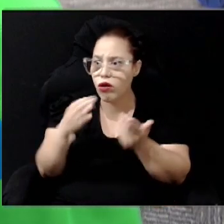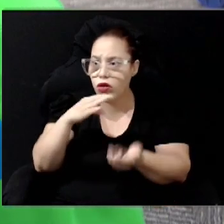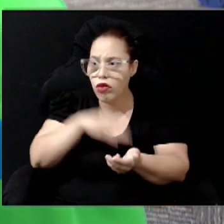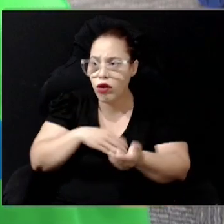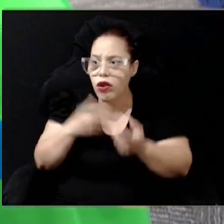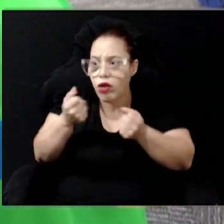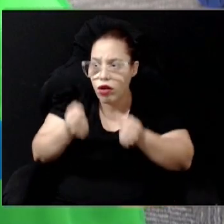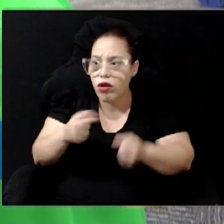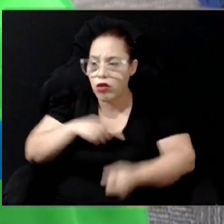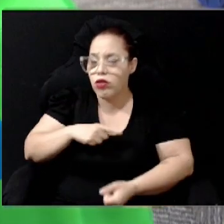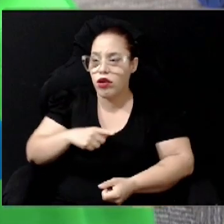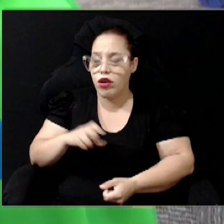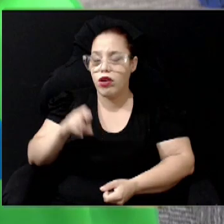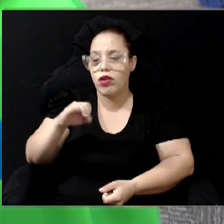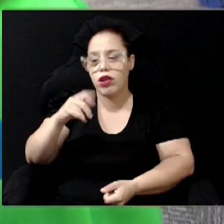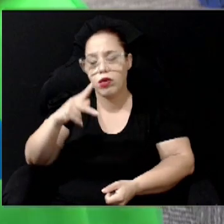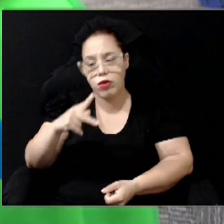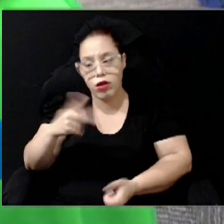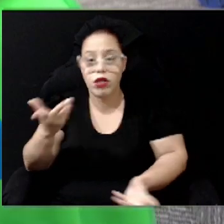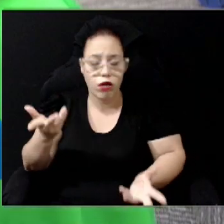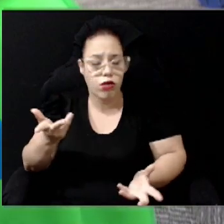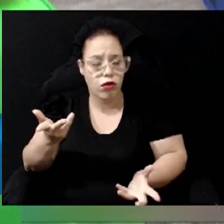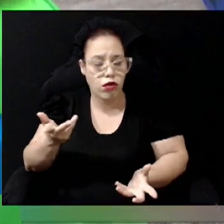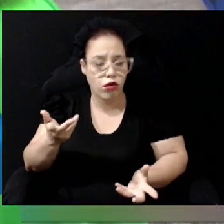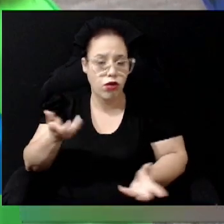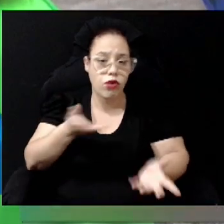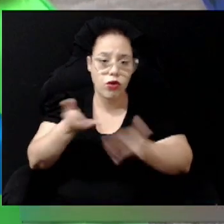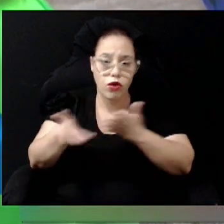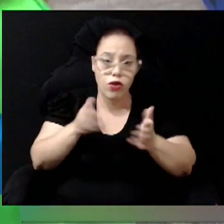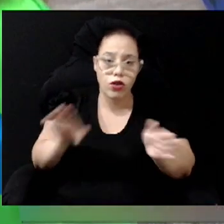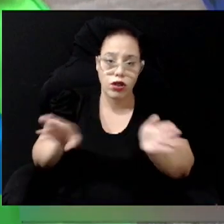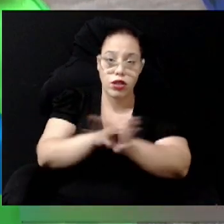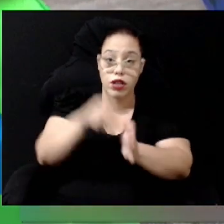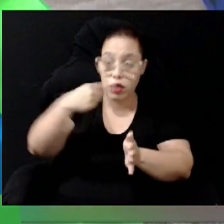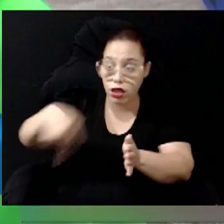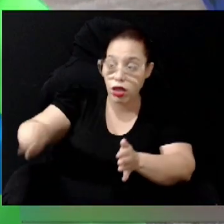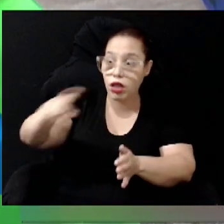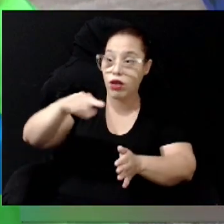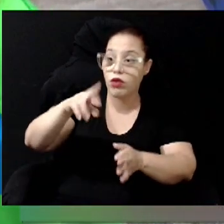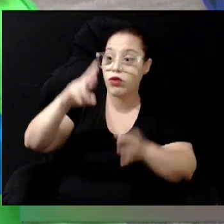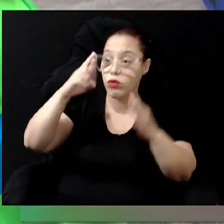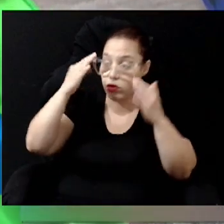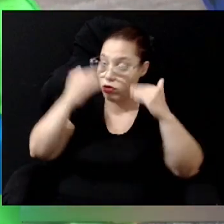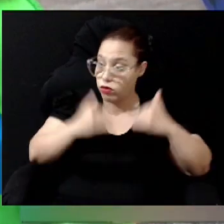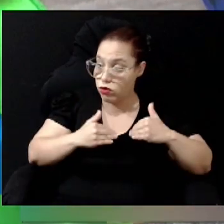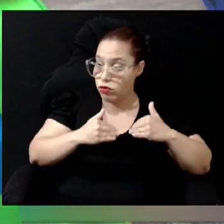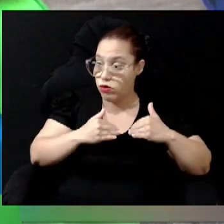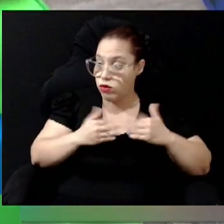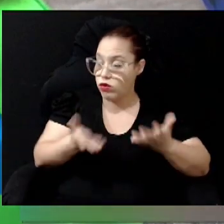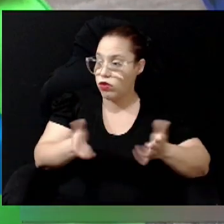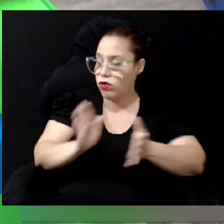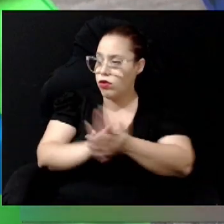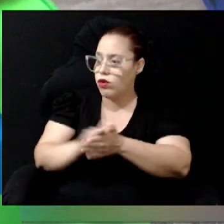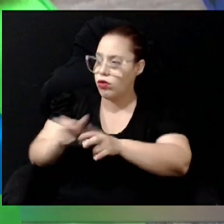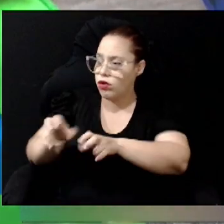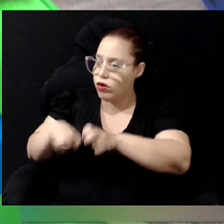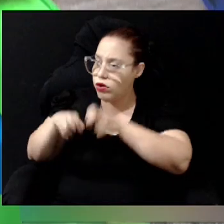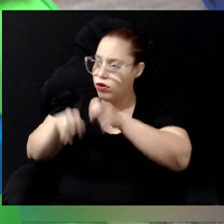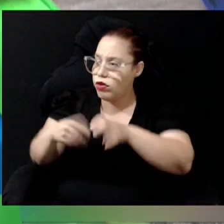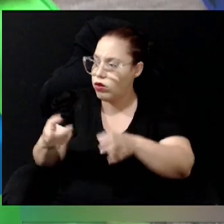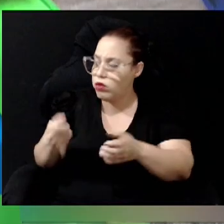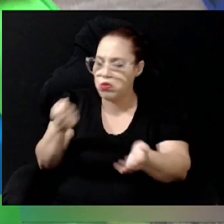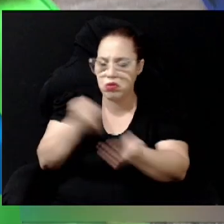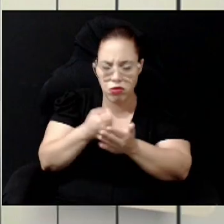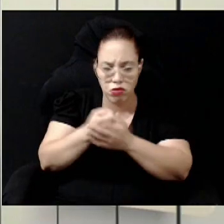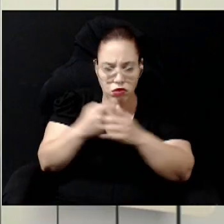direito ao CEP e ter direito à correspondência chegar até eles. O respeito ao morador da área rural é aqui amplamente debatido e apoiado.